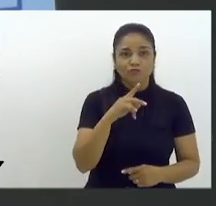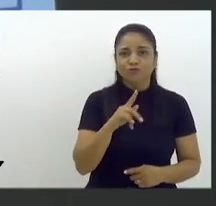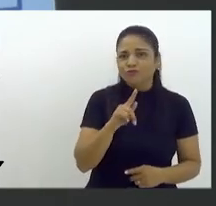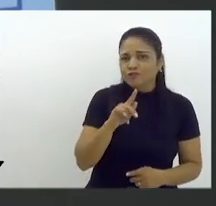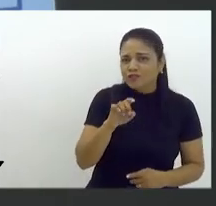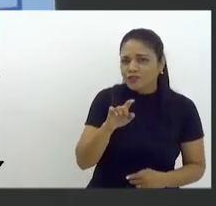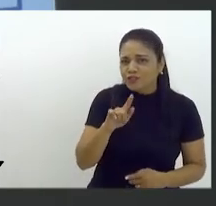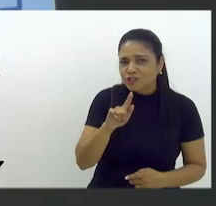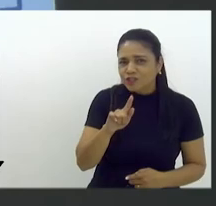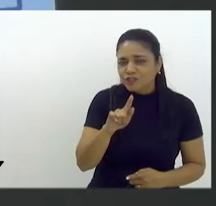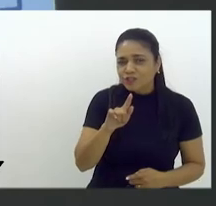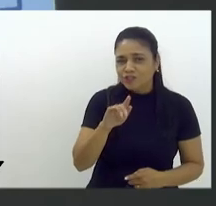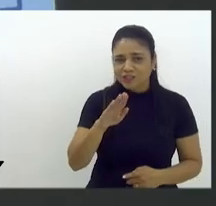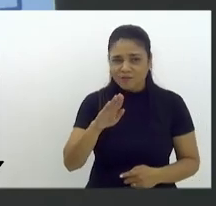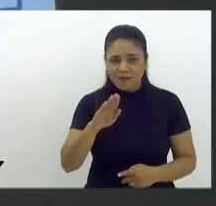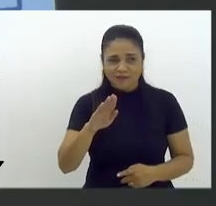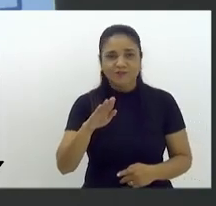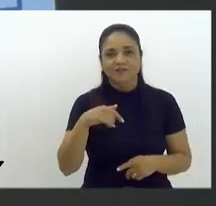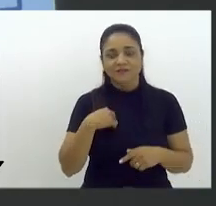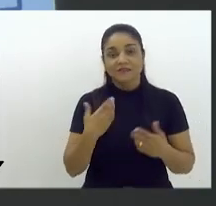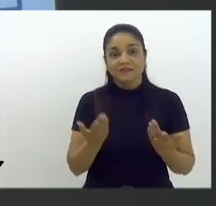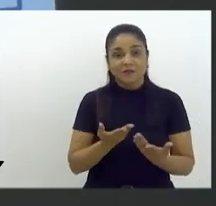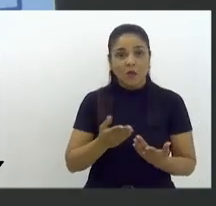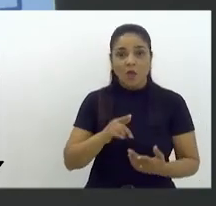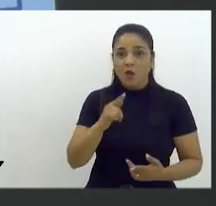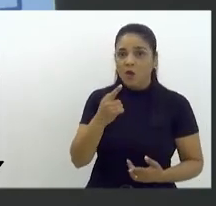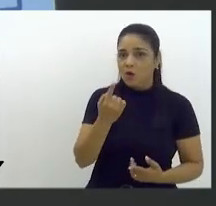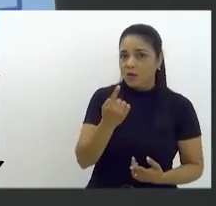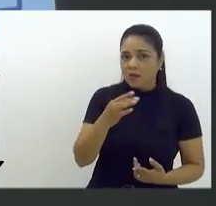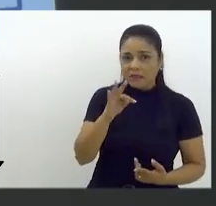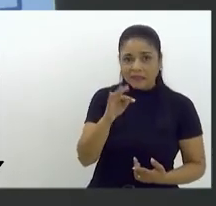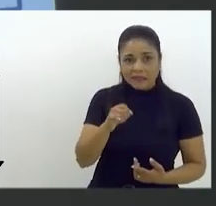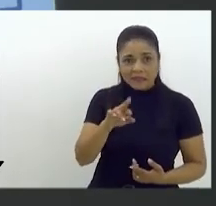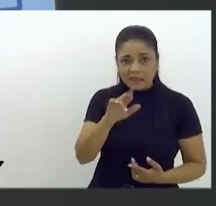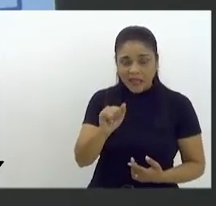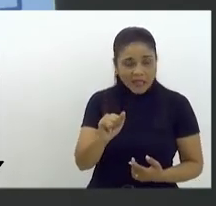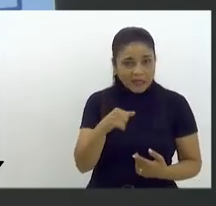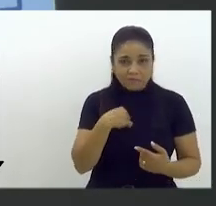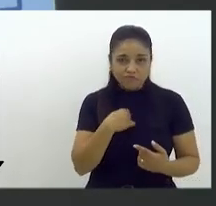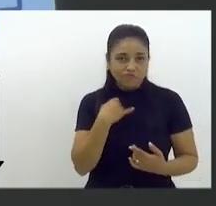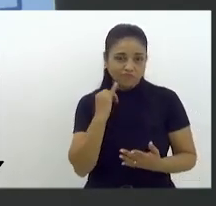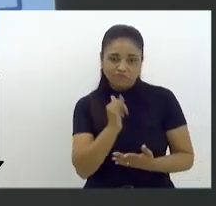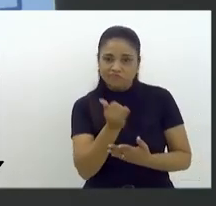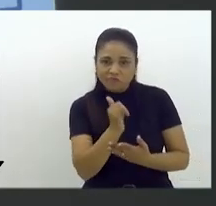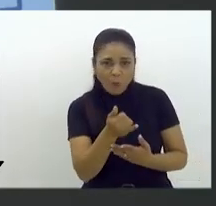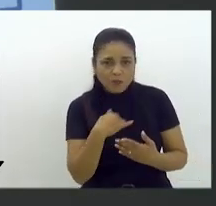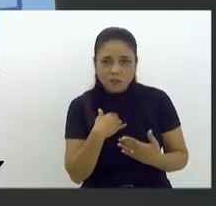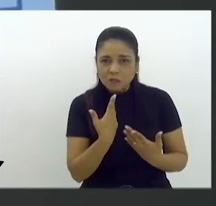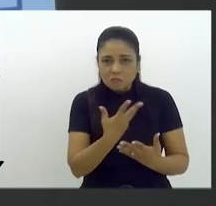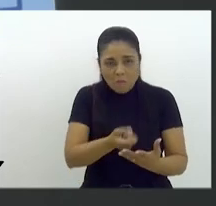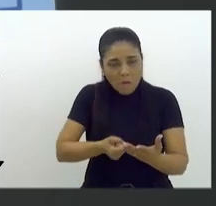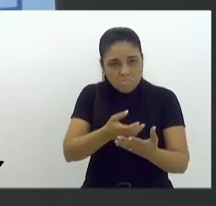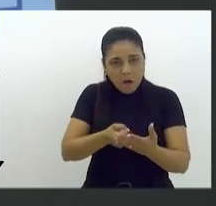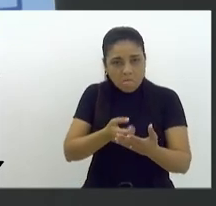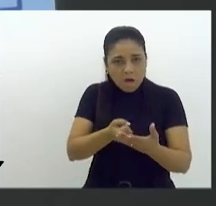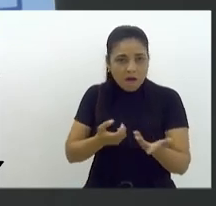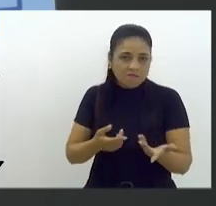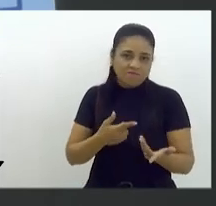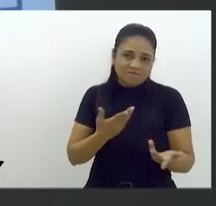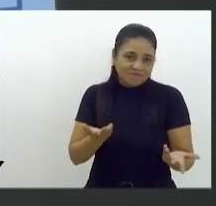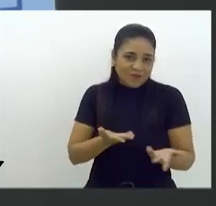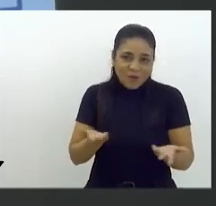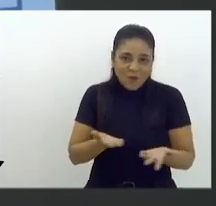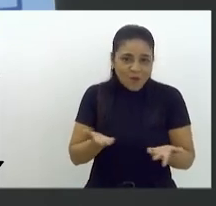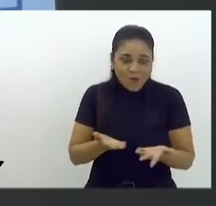a tecnologia não se fala mais enxerga é terra para fazer processamento de informações Deputado era o que continha